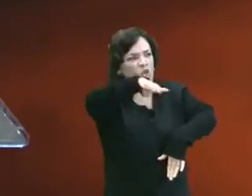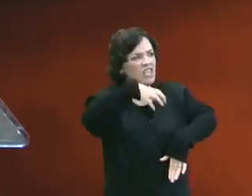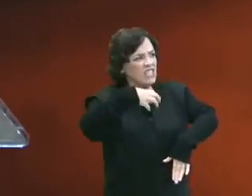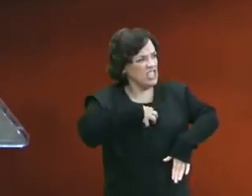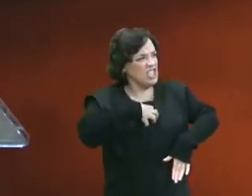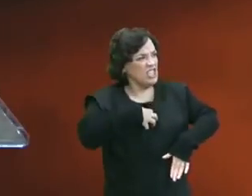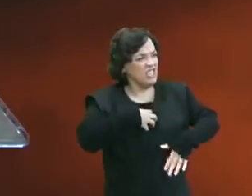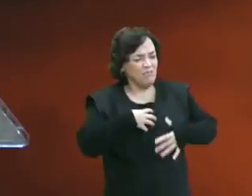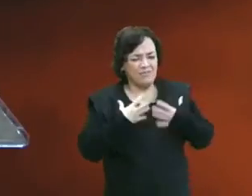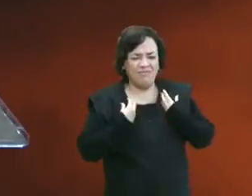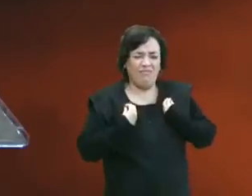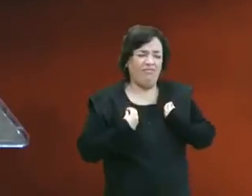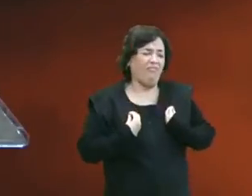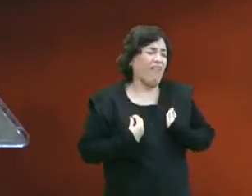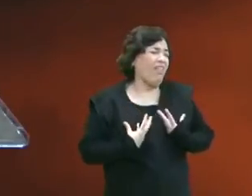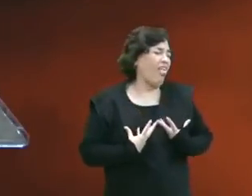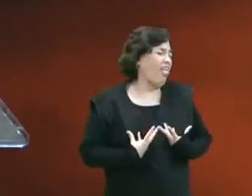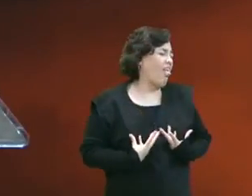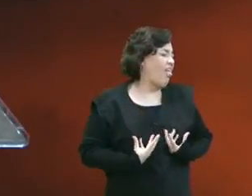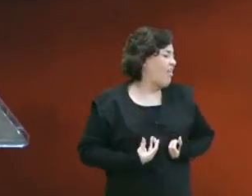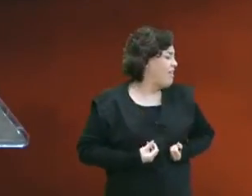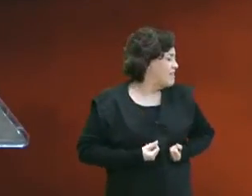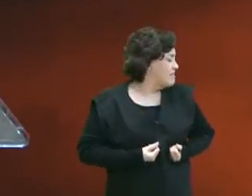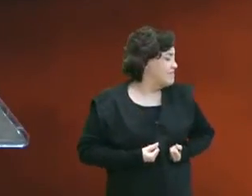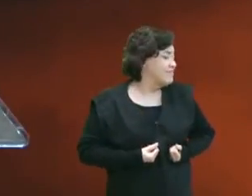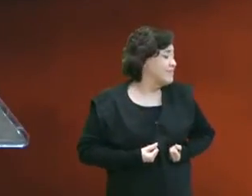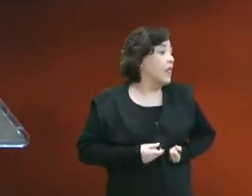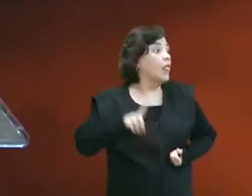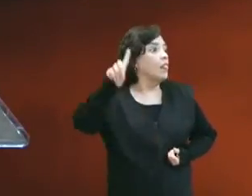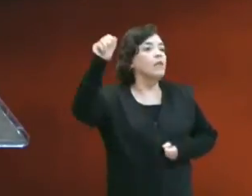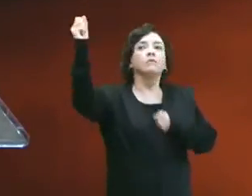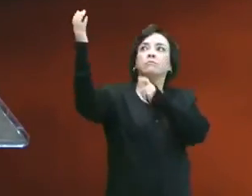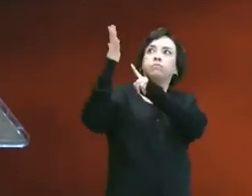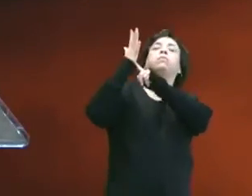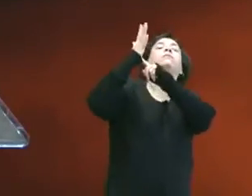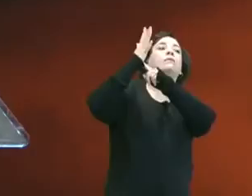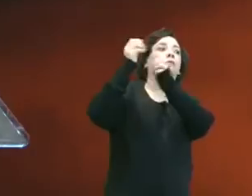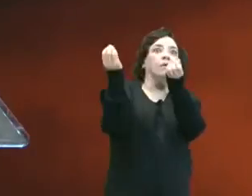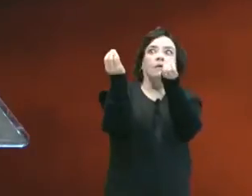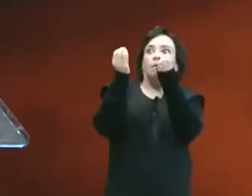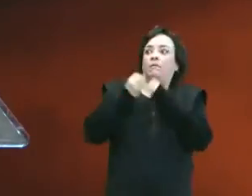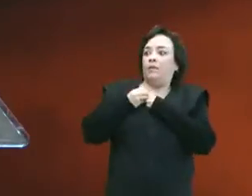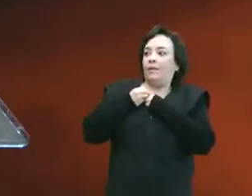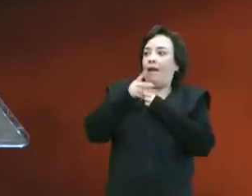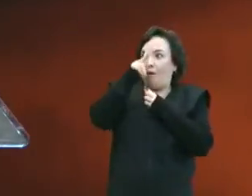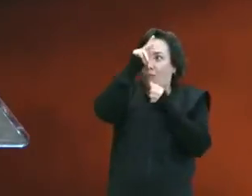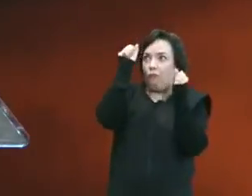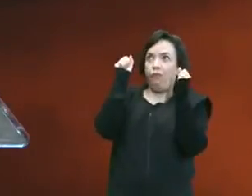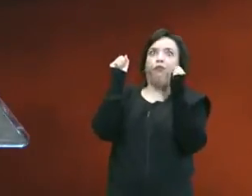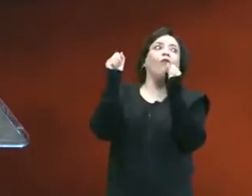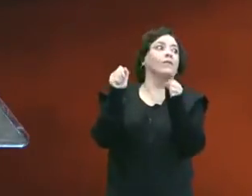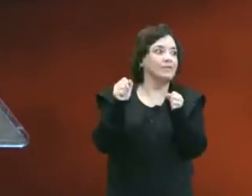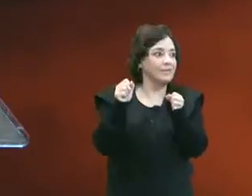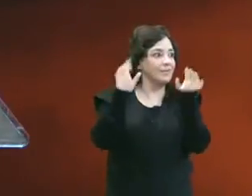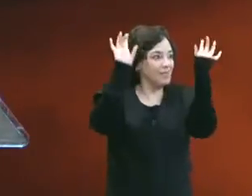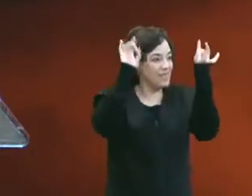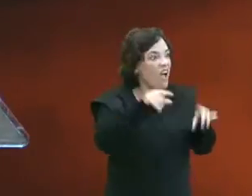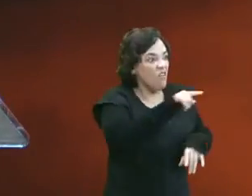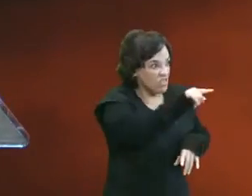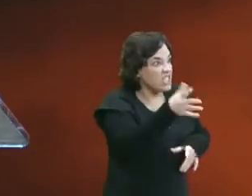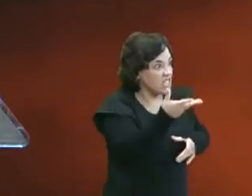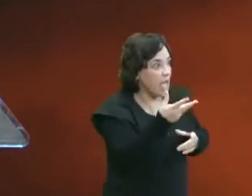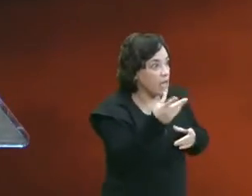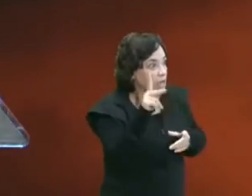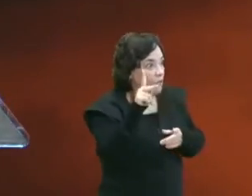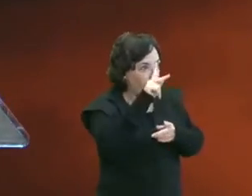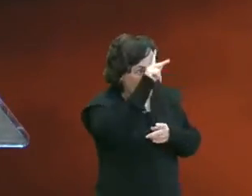que Deus manifesta essa graça, força sobrenatural. Quantos querem receber